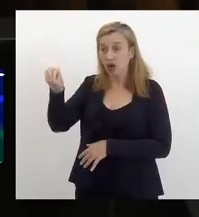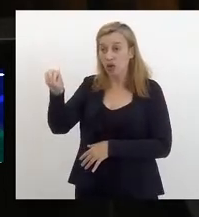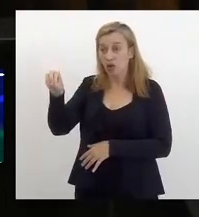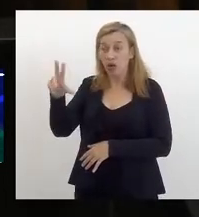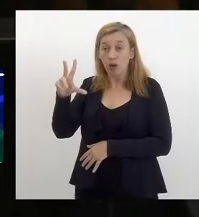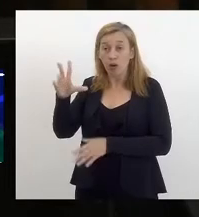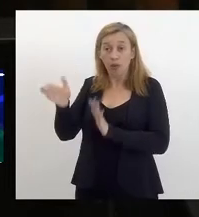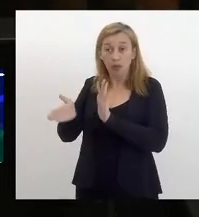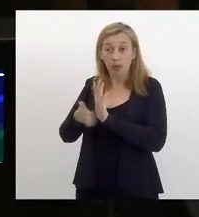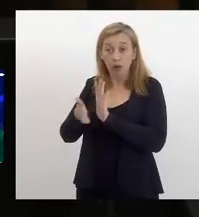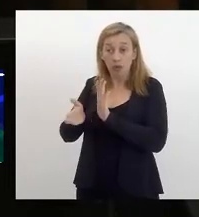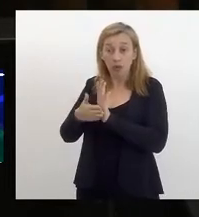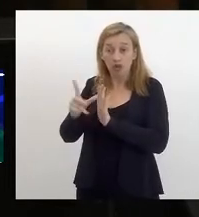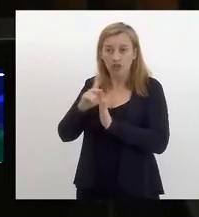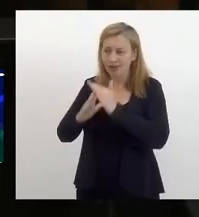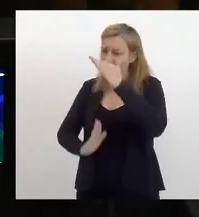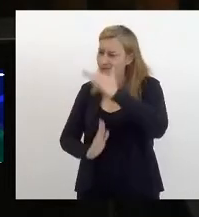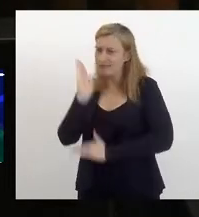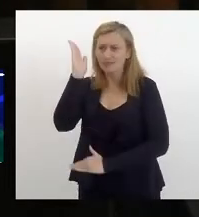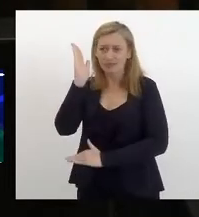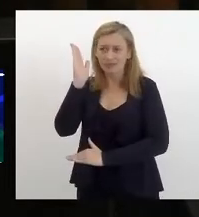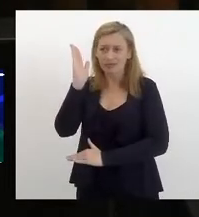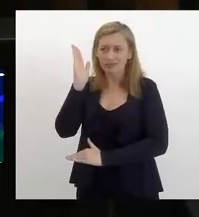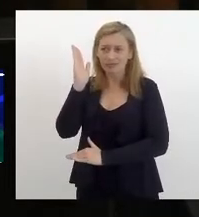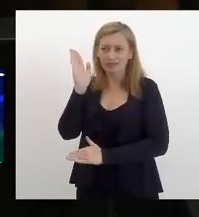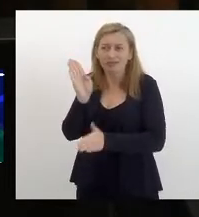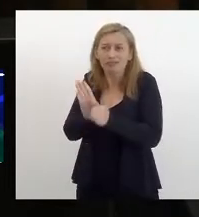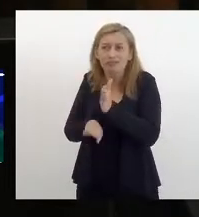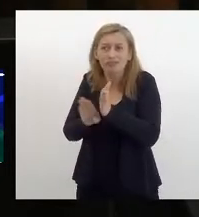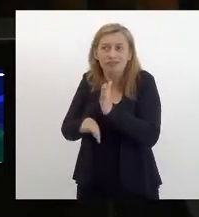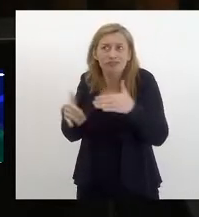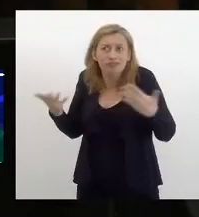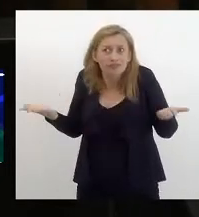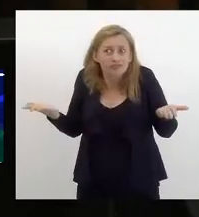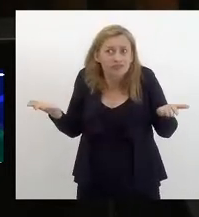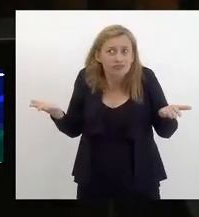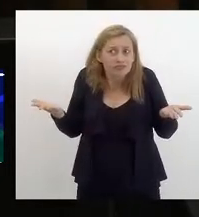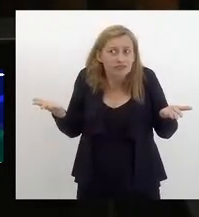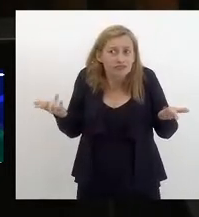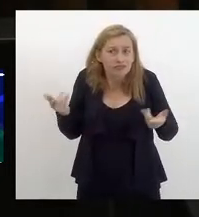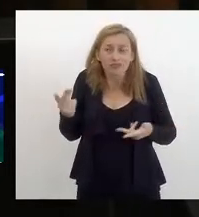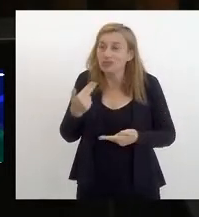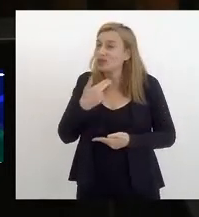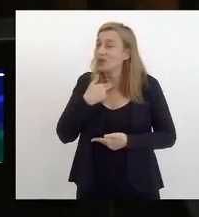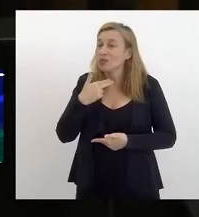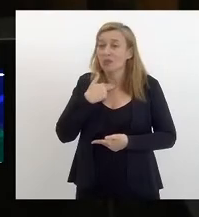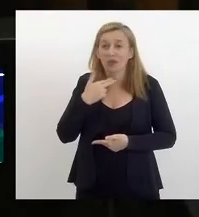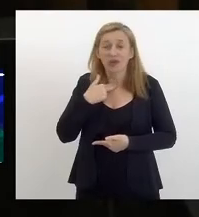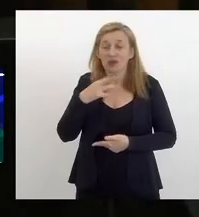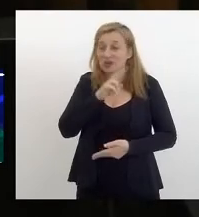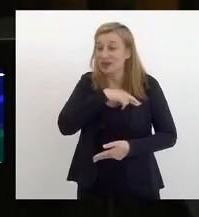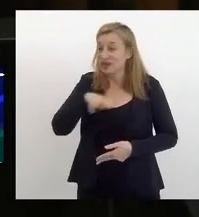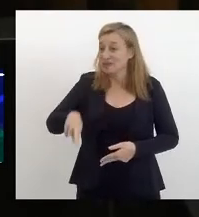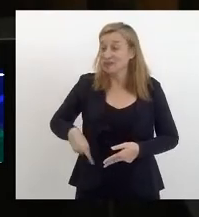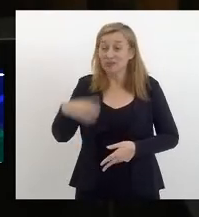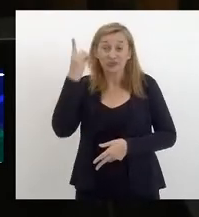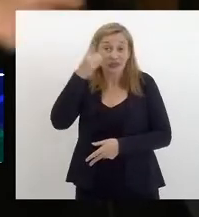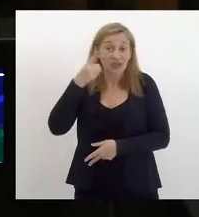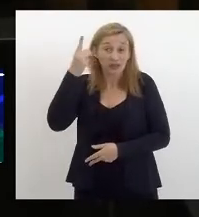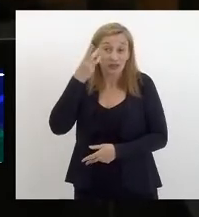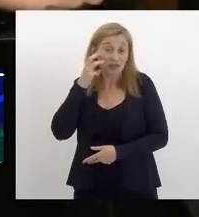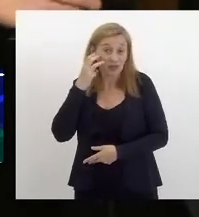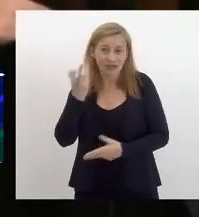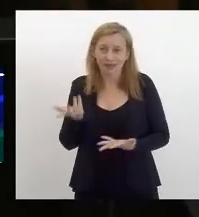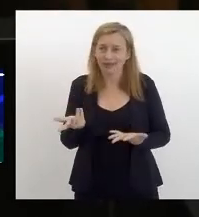propõe aqui Fúria e se o teto de gasto e não pode numa república Deputado waldeck Carneiro